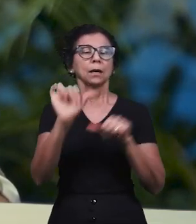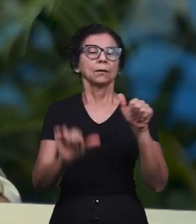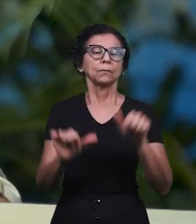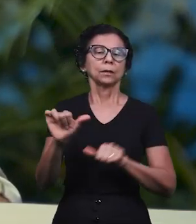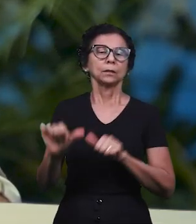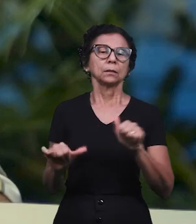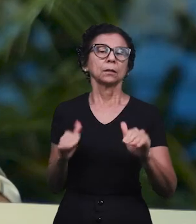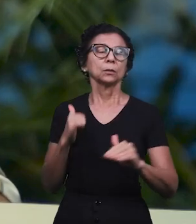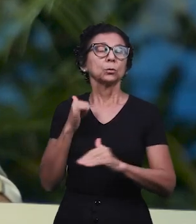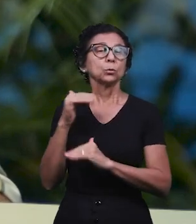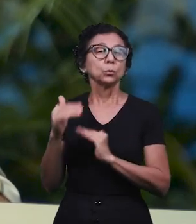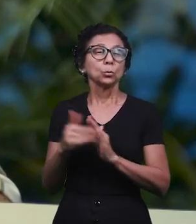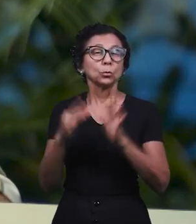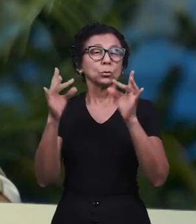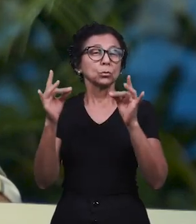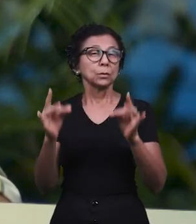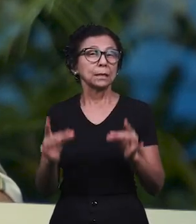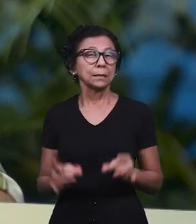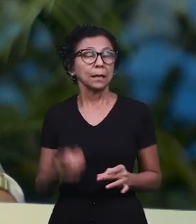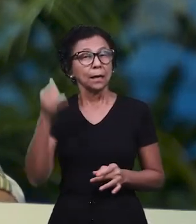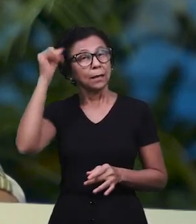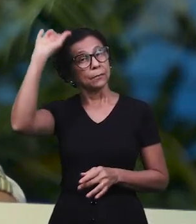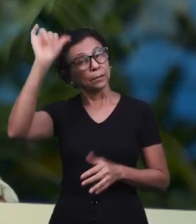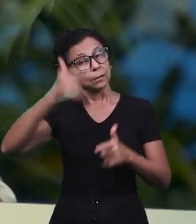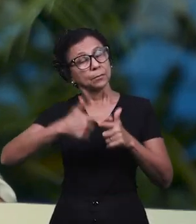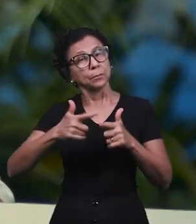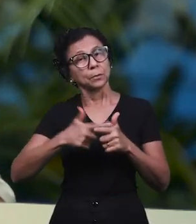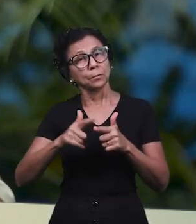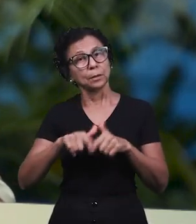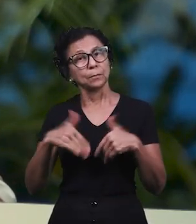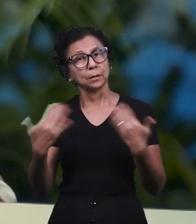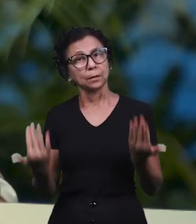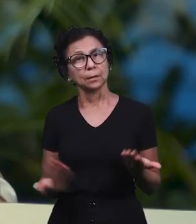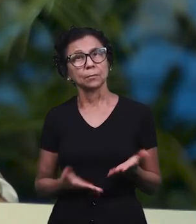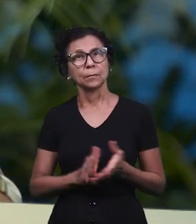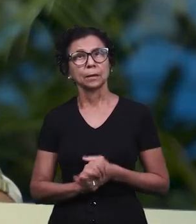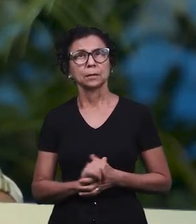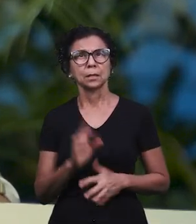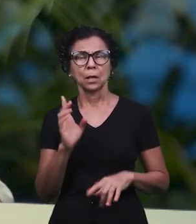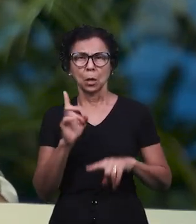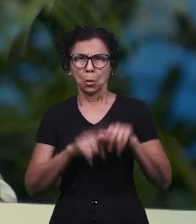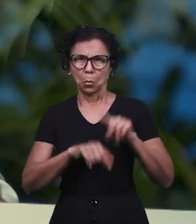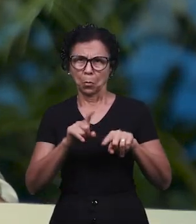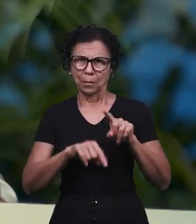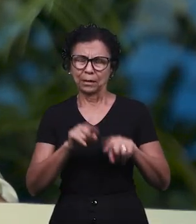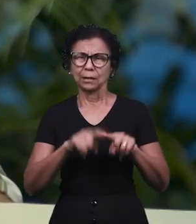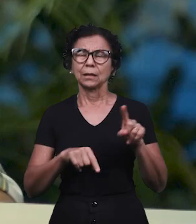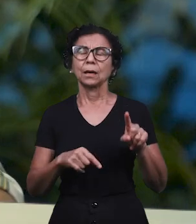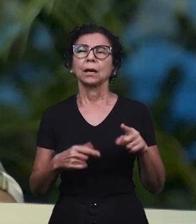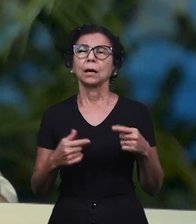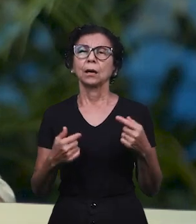não venhamos a ter nenhum tipo de problema, ainda mais se tratando de um material bélico de grande